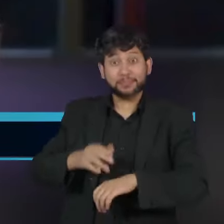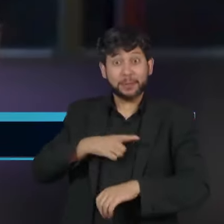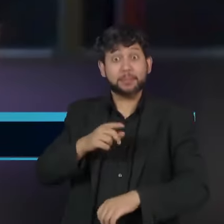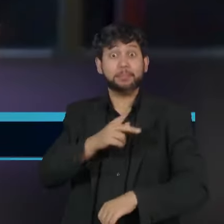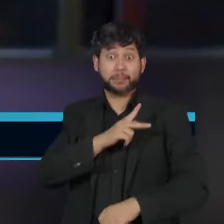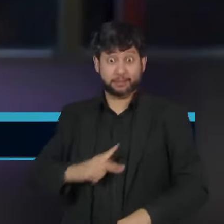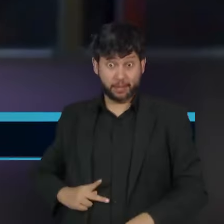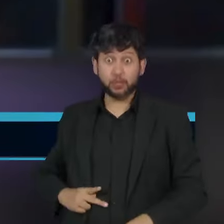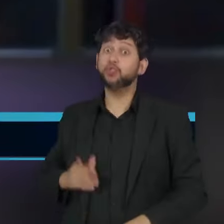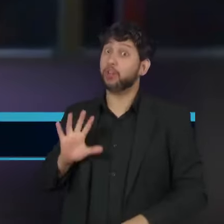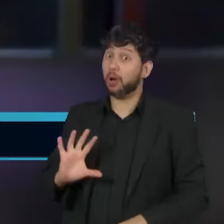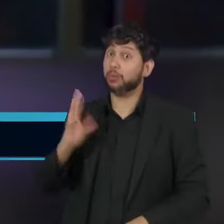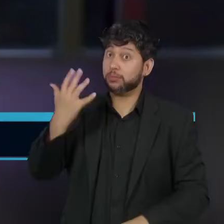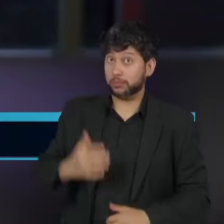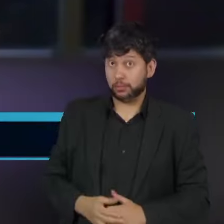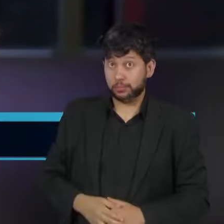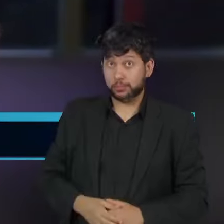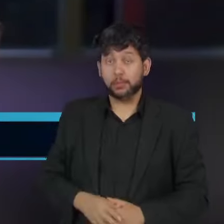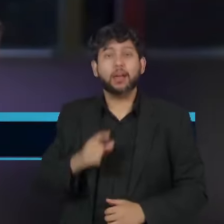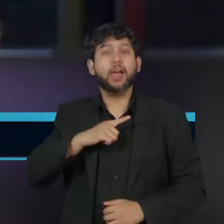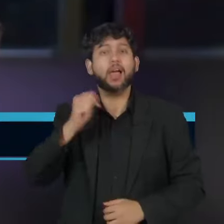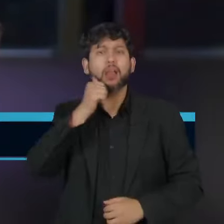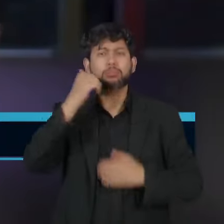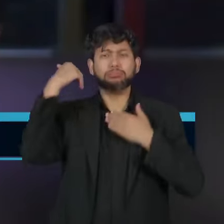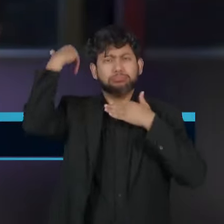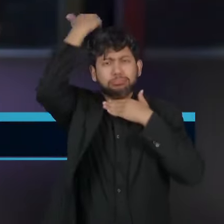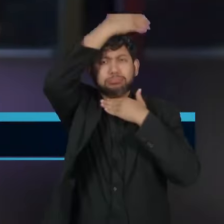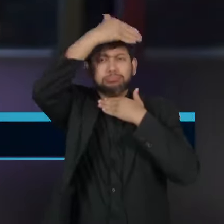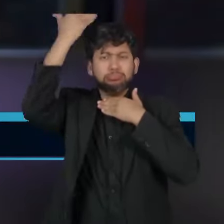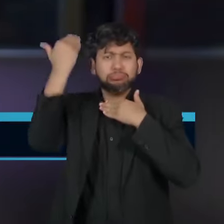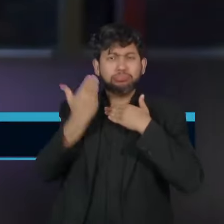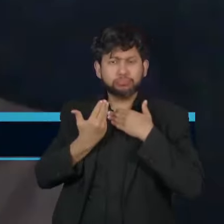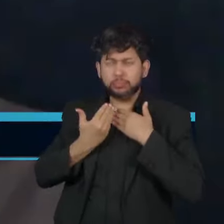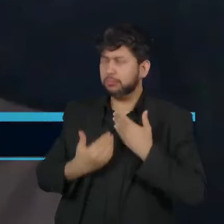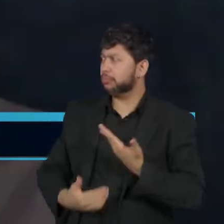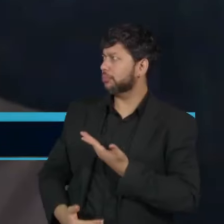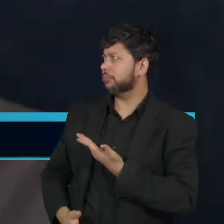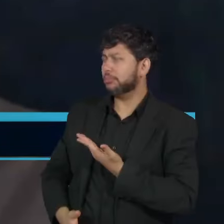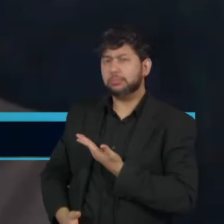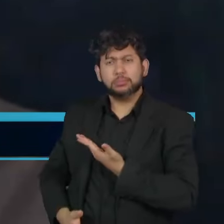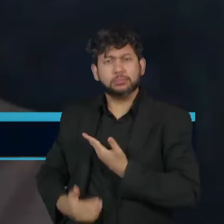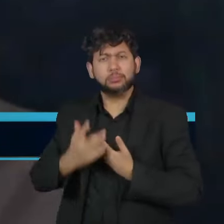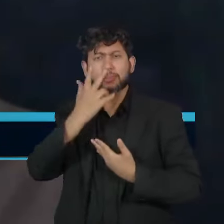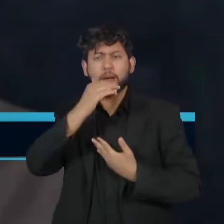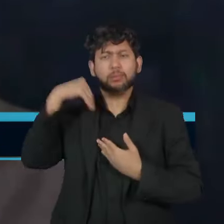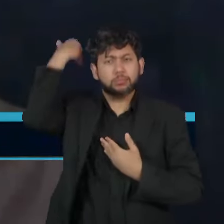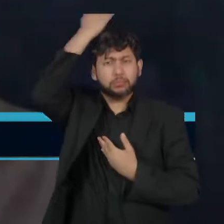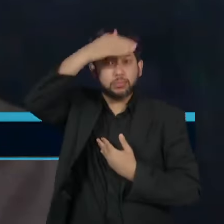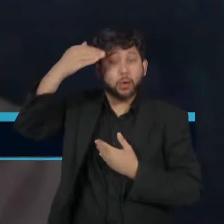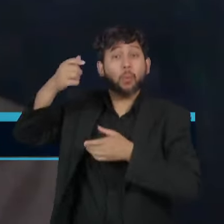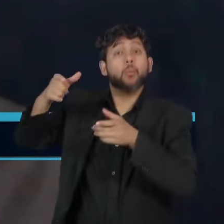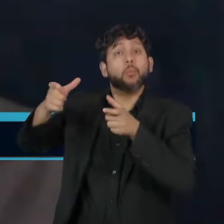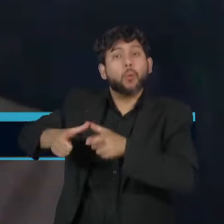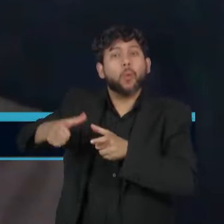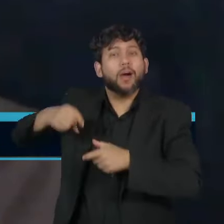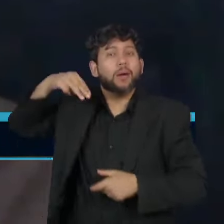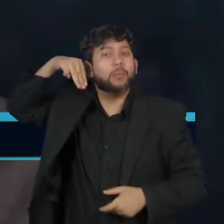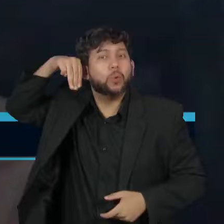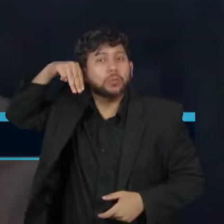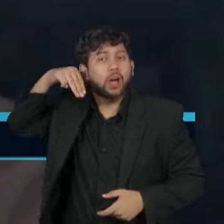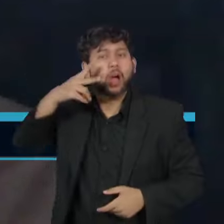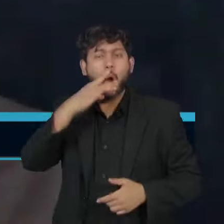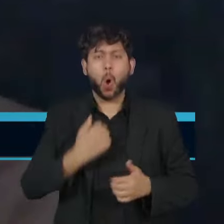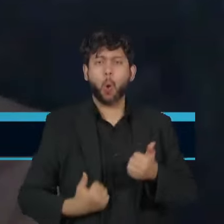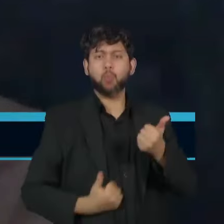vítima pró ocidente ela aparece em um vídeo usando um hijab uma vestimenta islâmica e dando o seu apoio a um